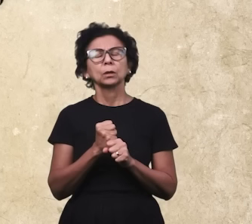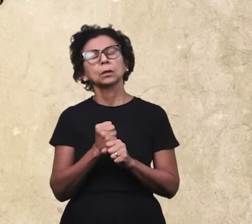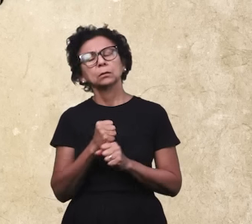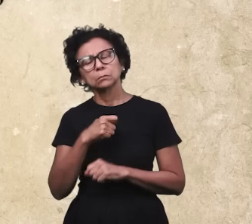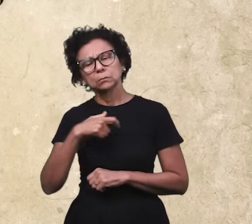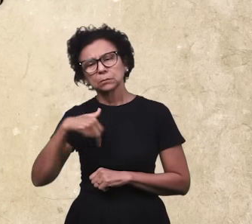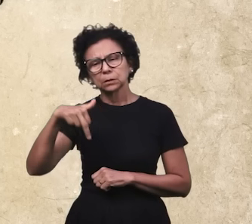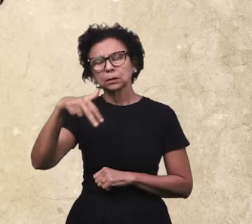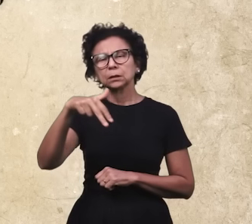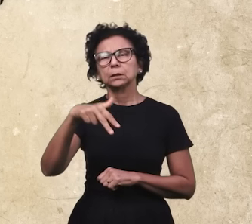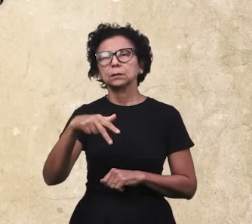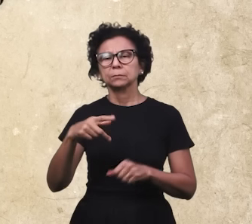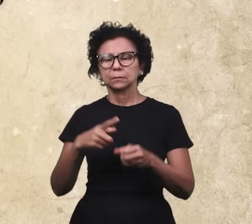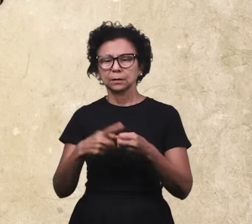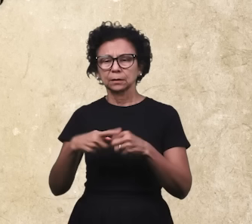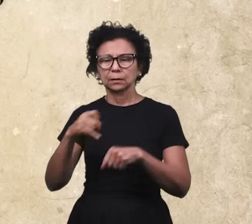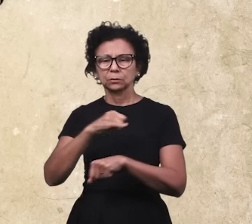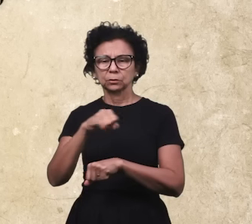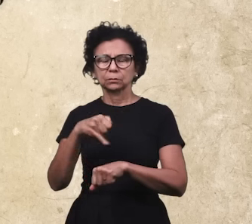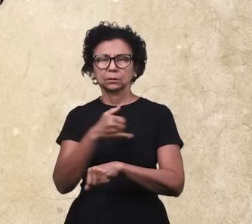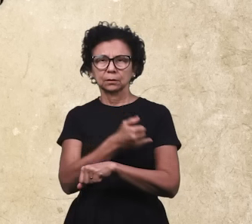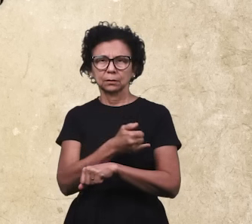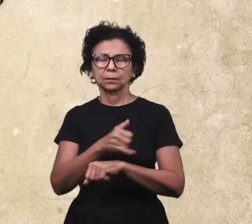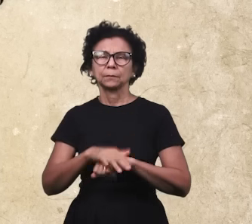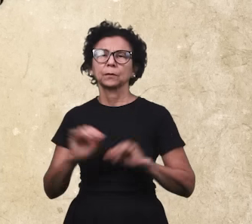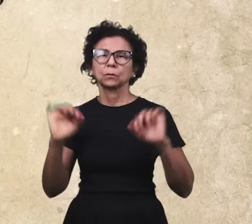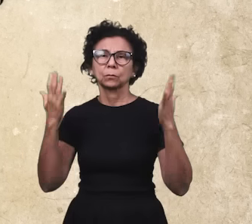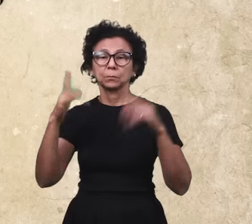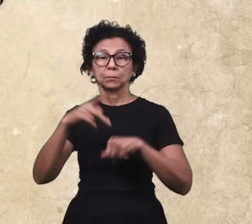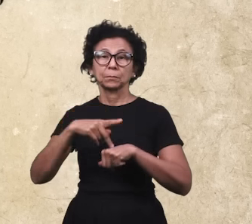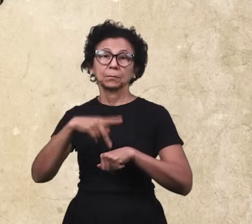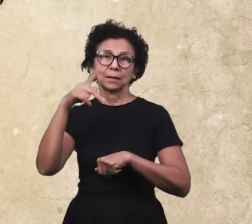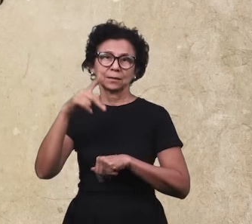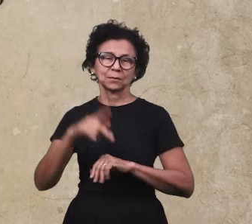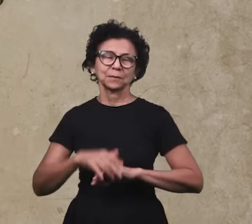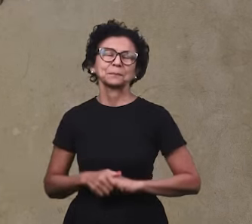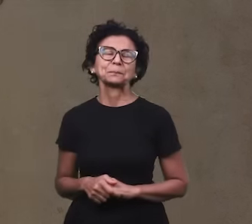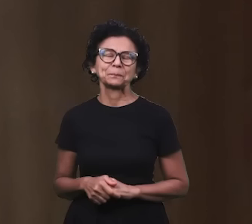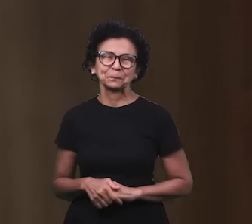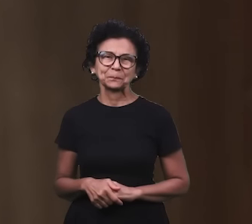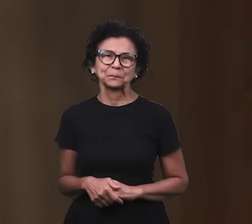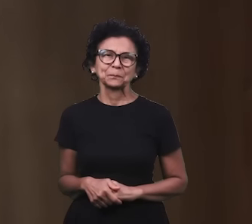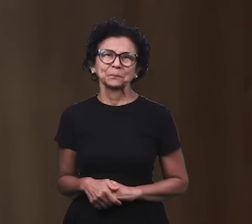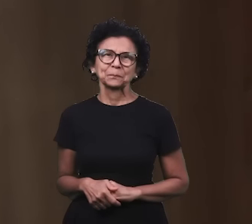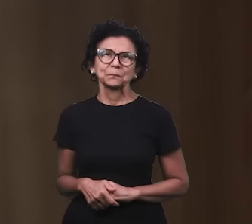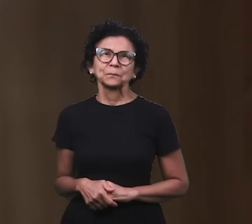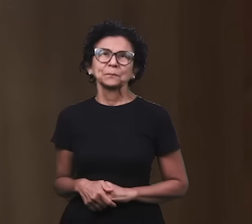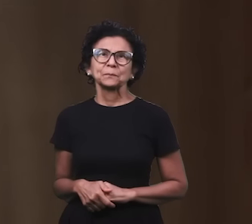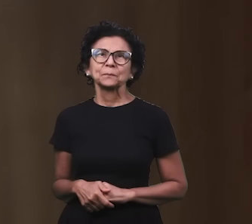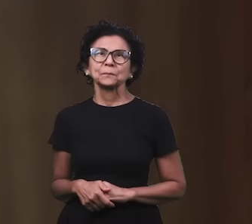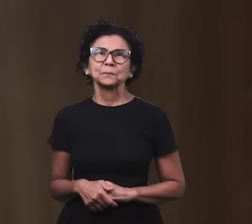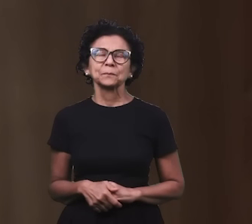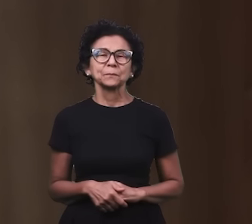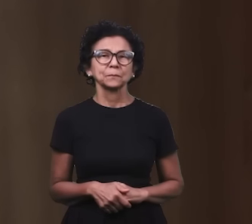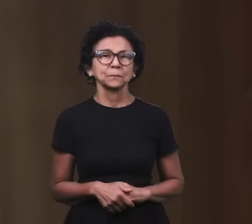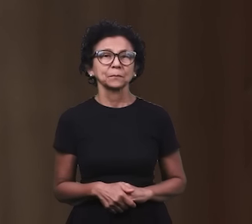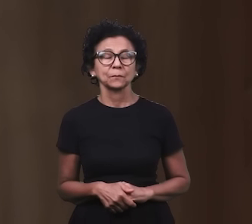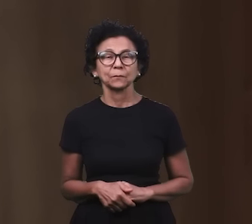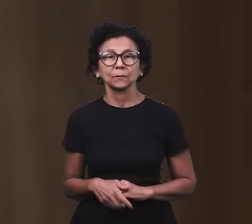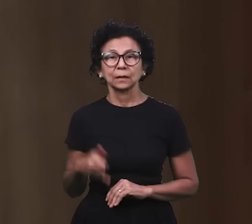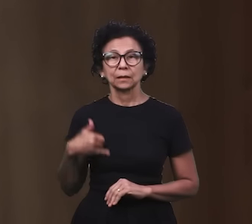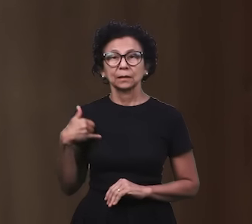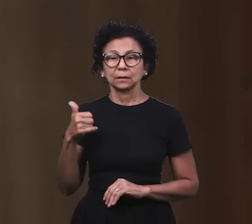segundo o costume do dia da festa. Então aqui nós vemos Jesus com